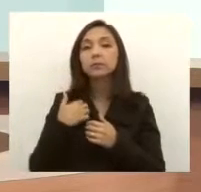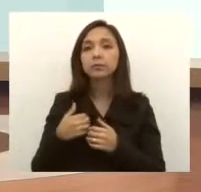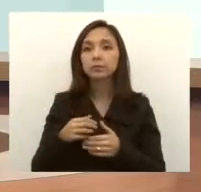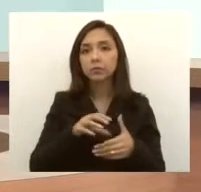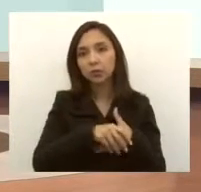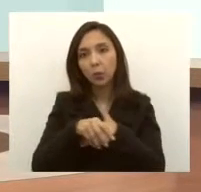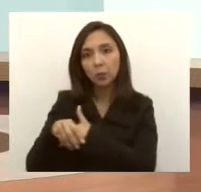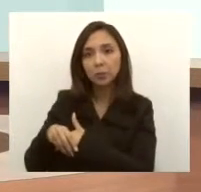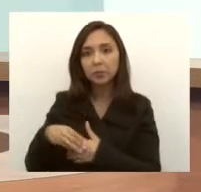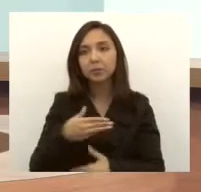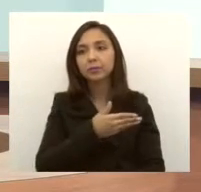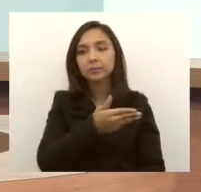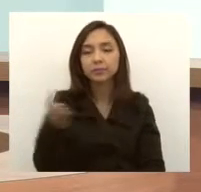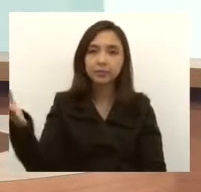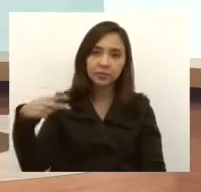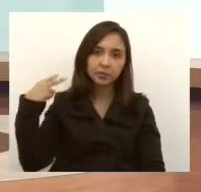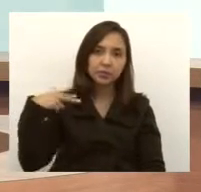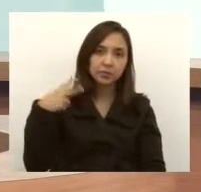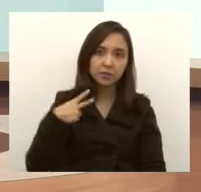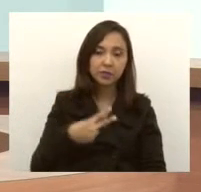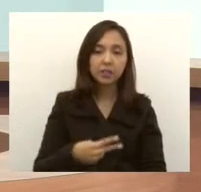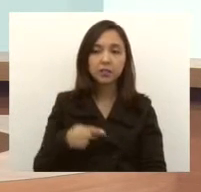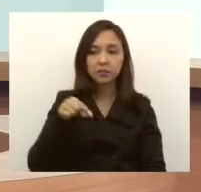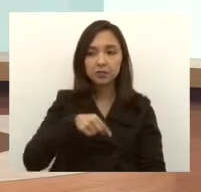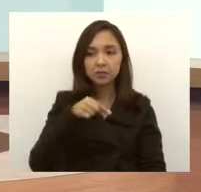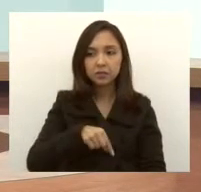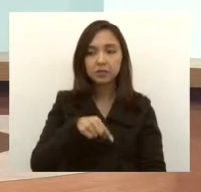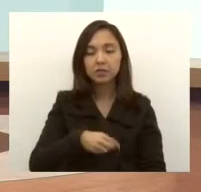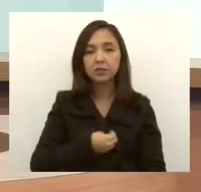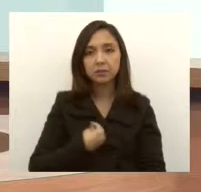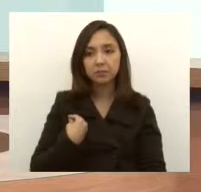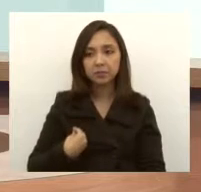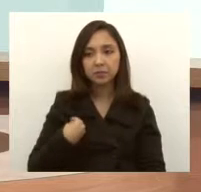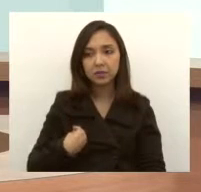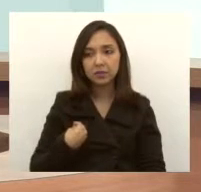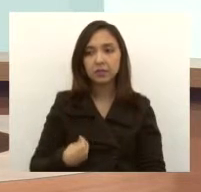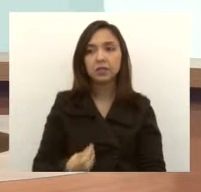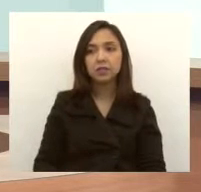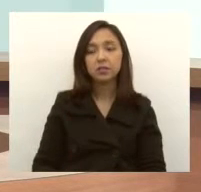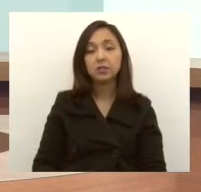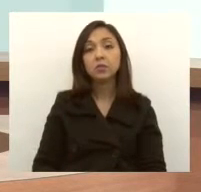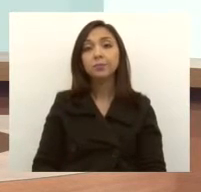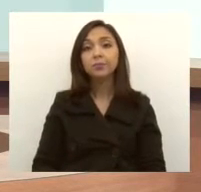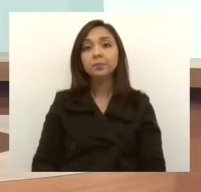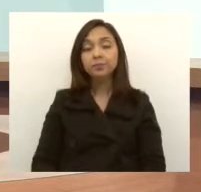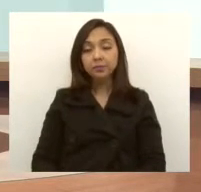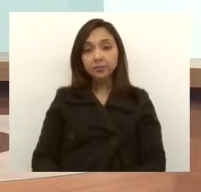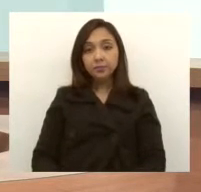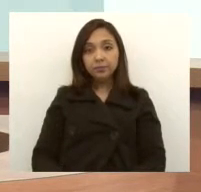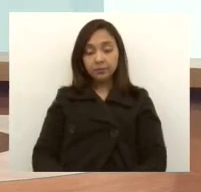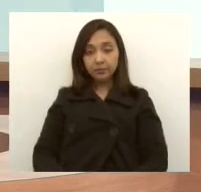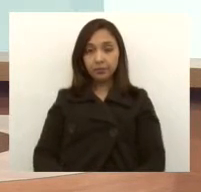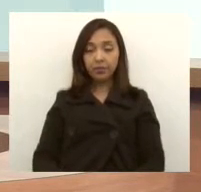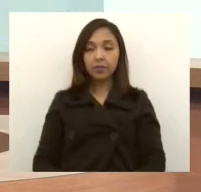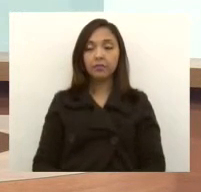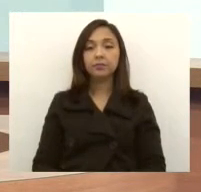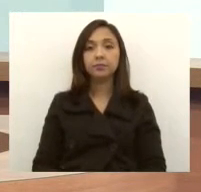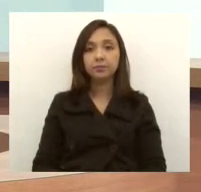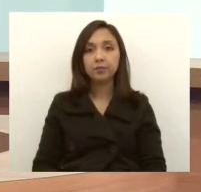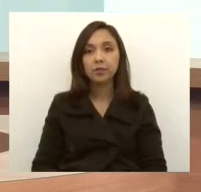cumprimentar todos os vereadores aqui presentes e dizer que dentro da